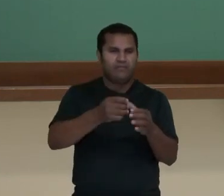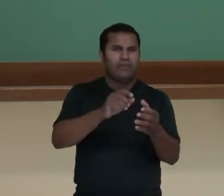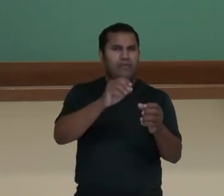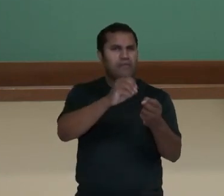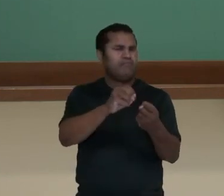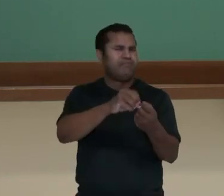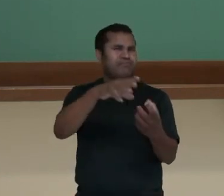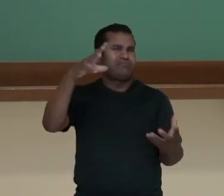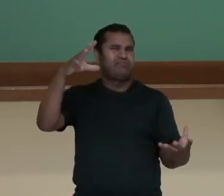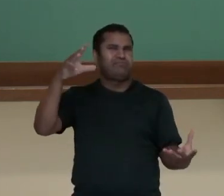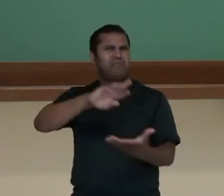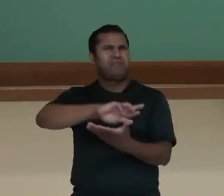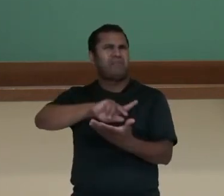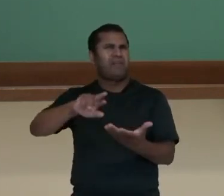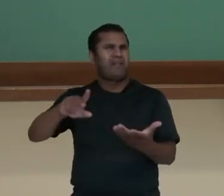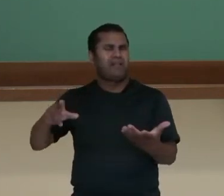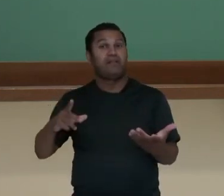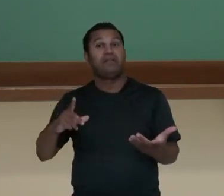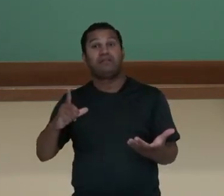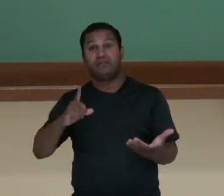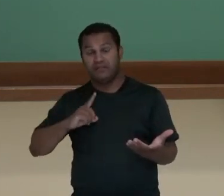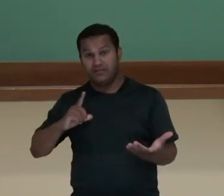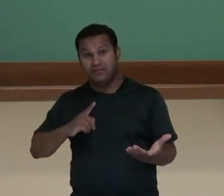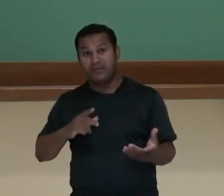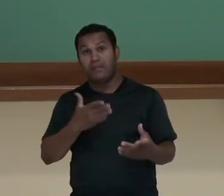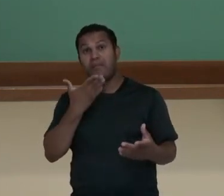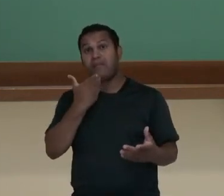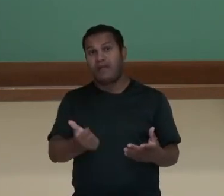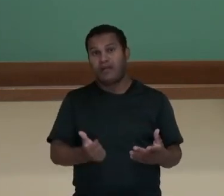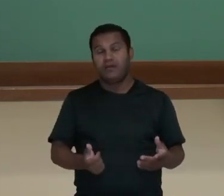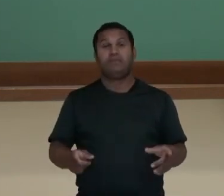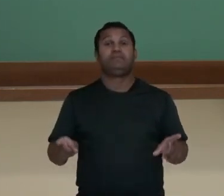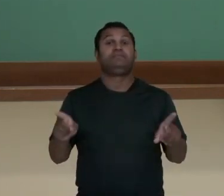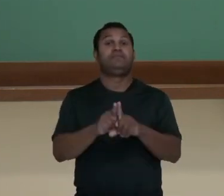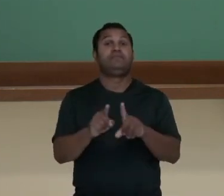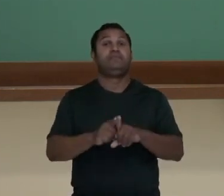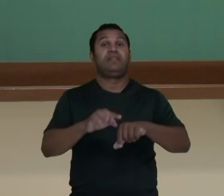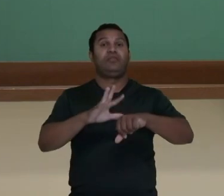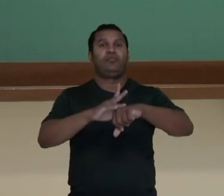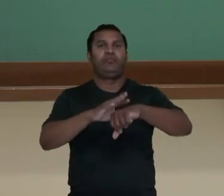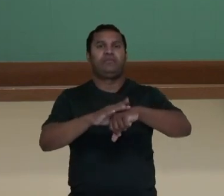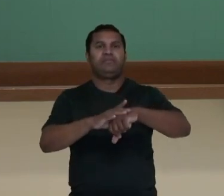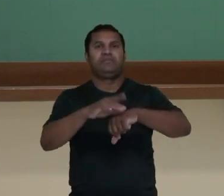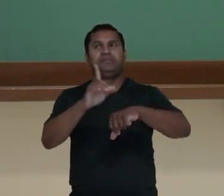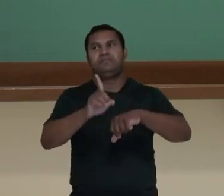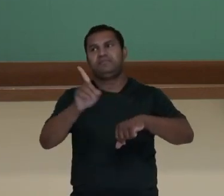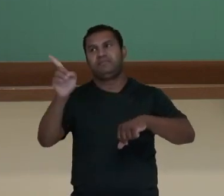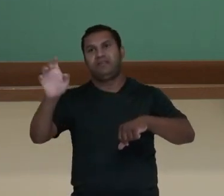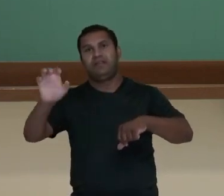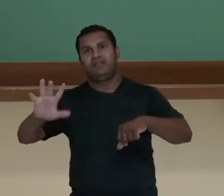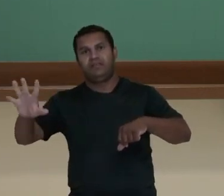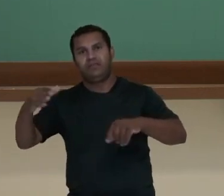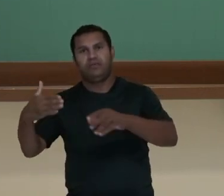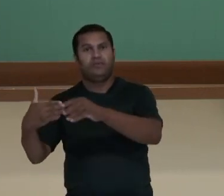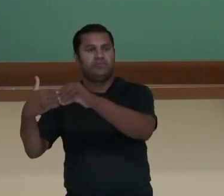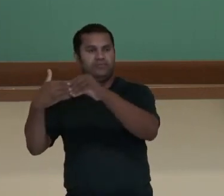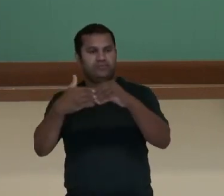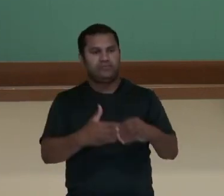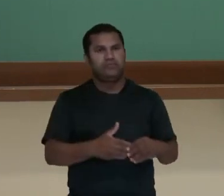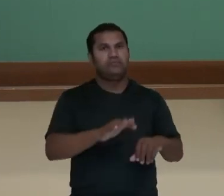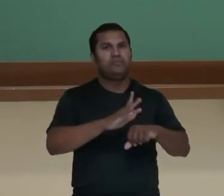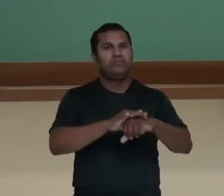as doenças trazidas pelos astecas, eles dizimaram o Império Asteca, conquistaram o Império Asteca